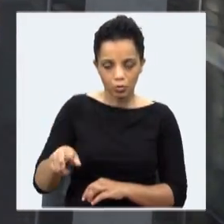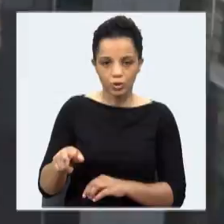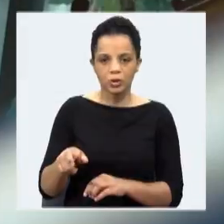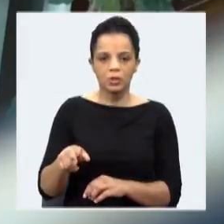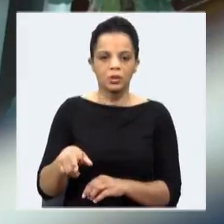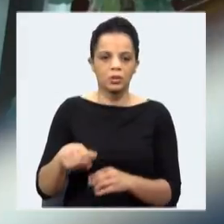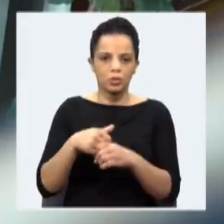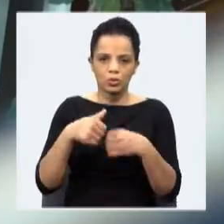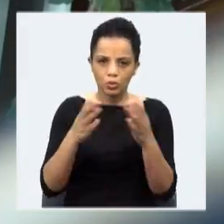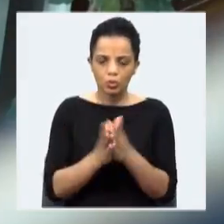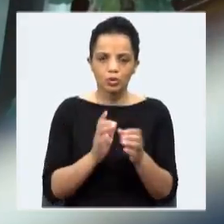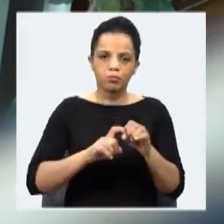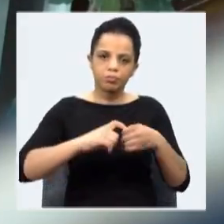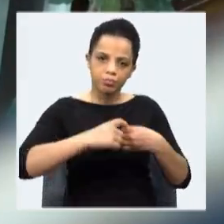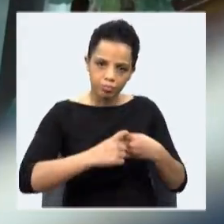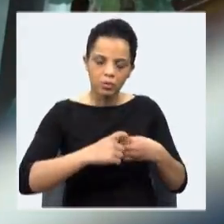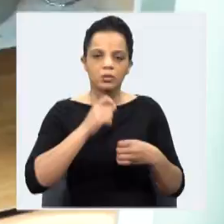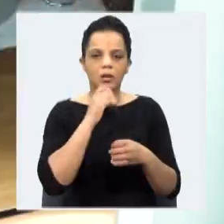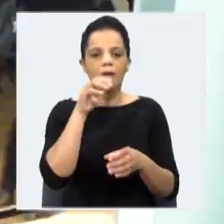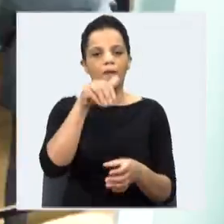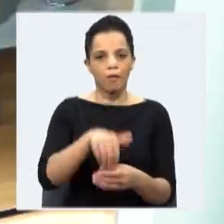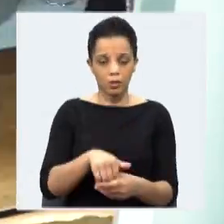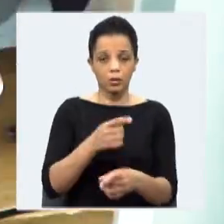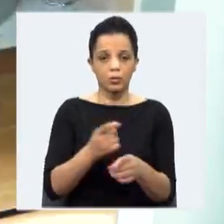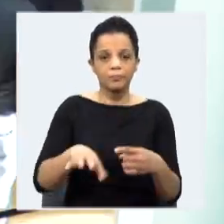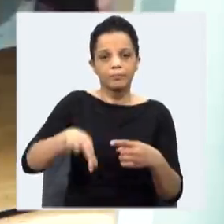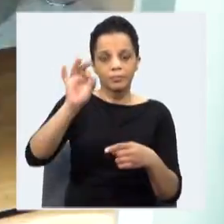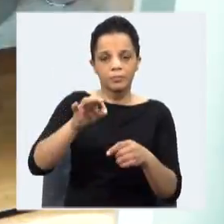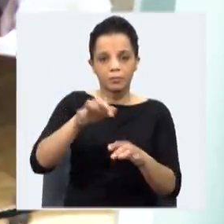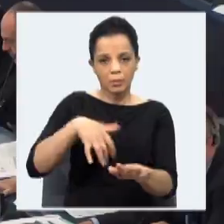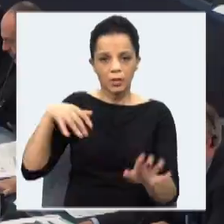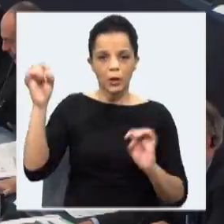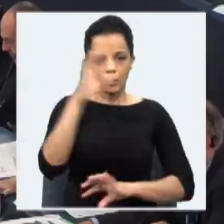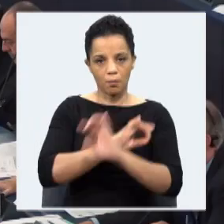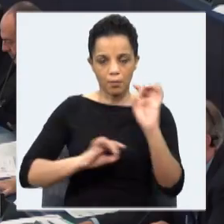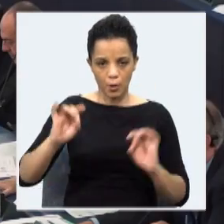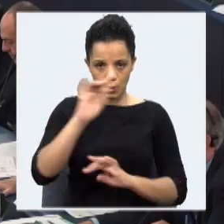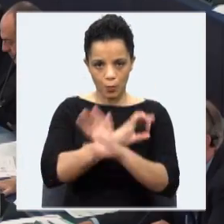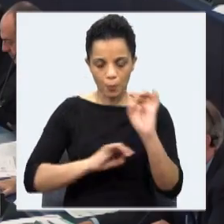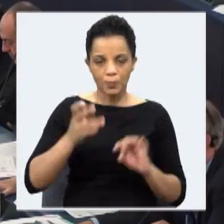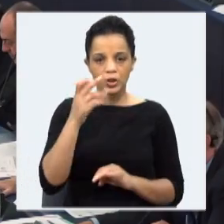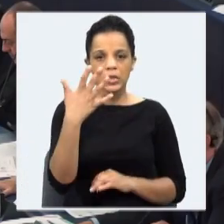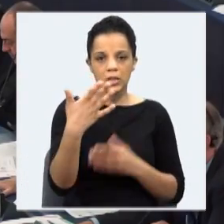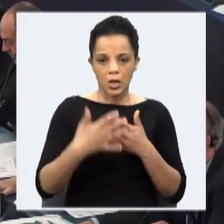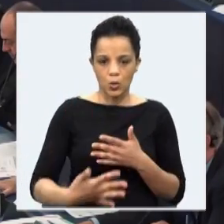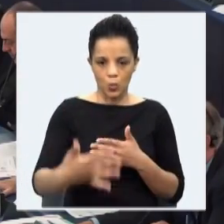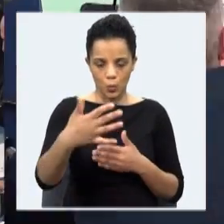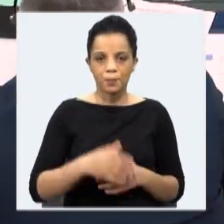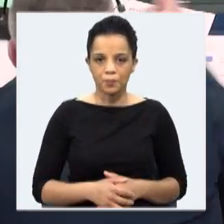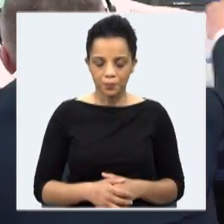europeias, os cidadãos de todos os Estados-membros são chamados às urnas para eleger o Parlamento Europeu dos